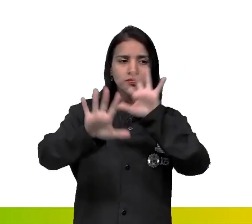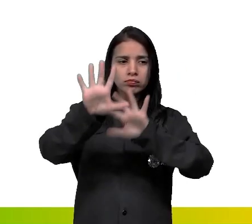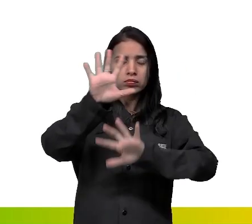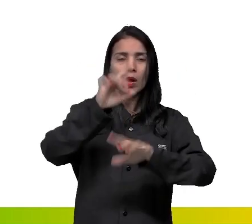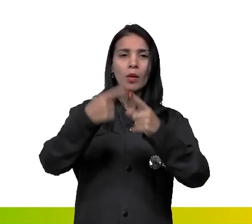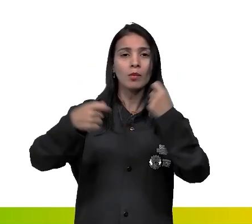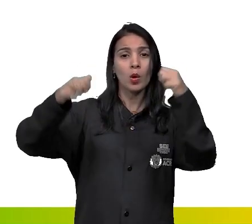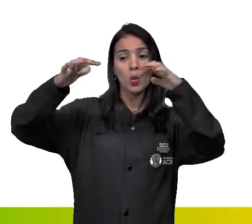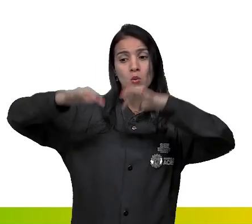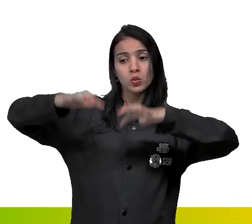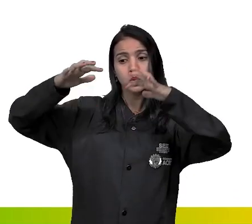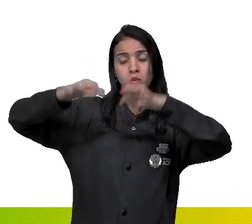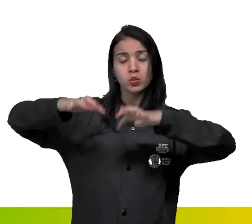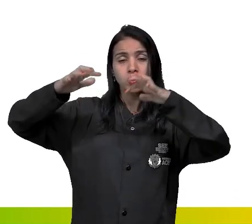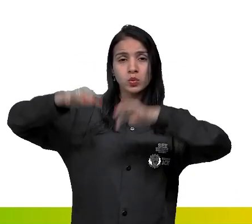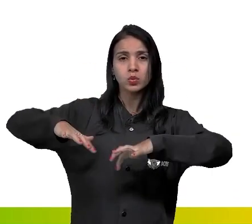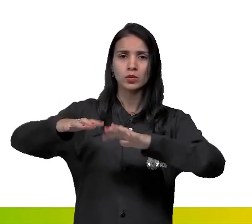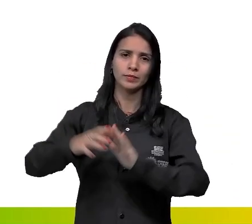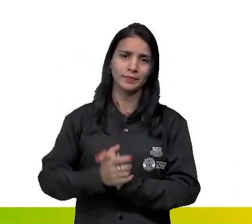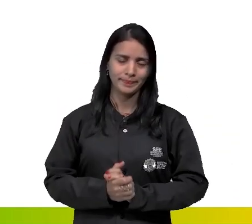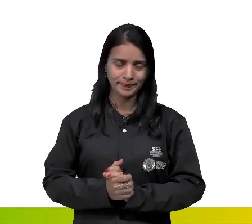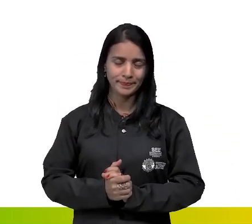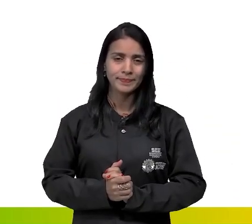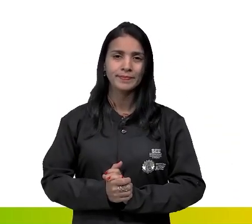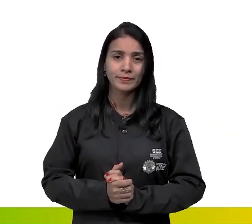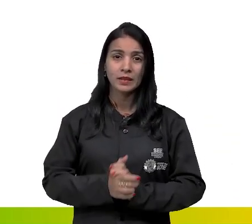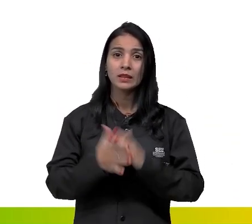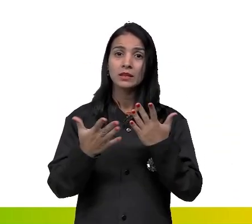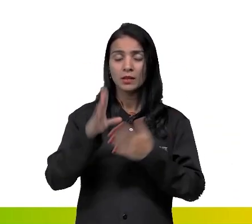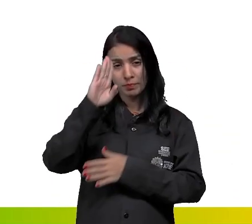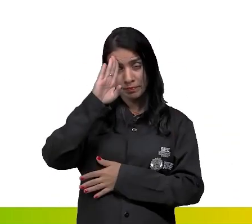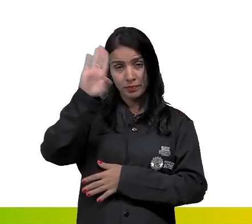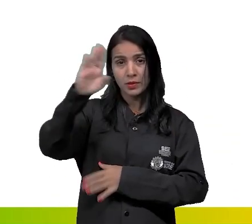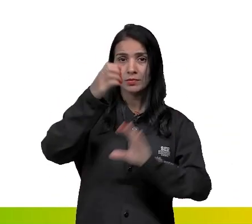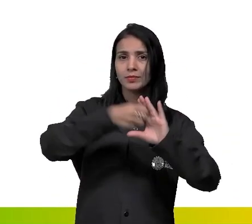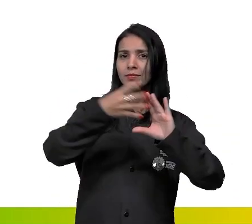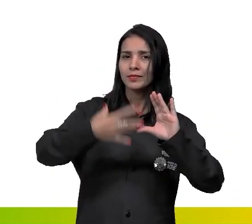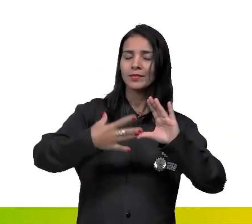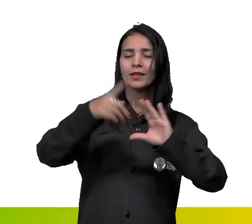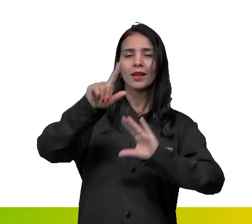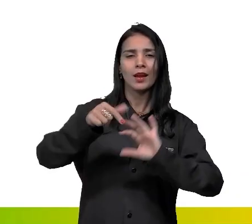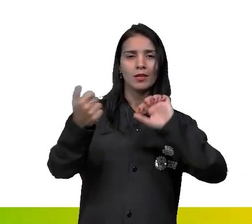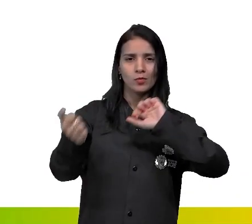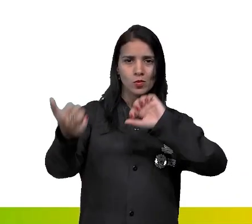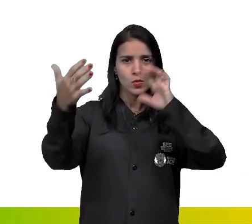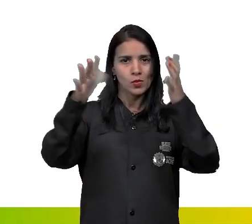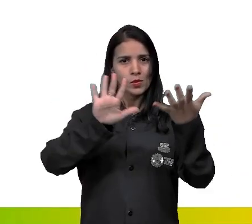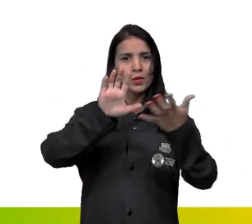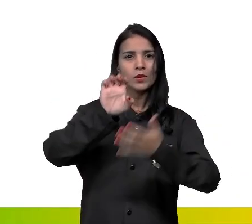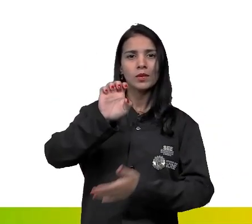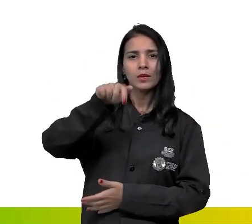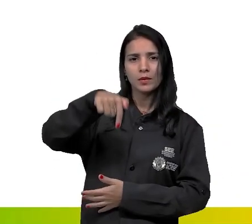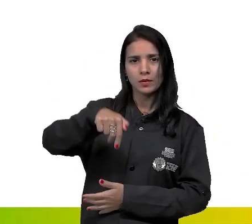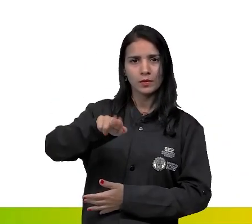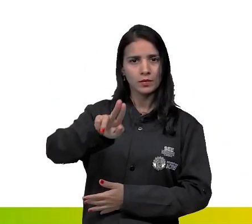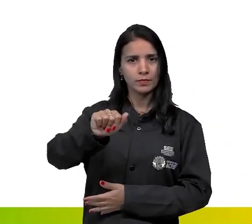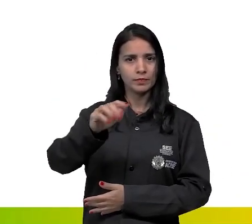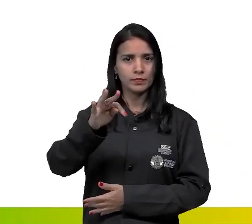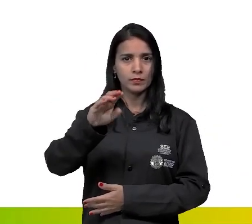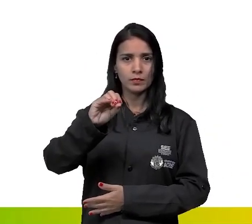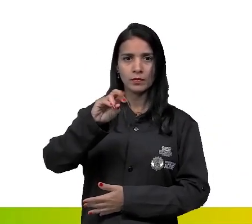chuvas existentes na região. Então, principal característica, clima equatorial, que é quente e úmido.